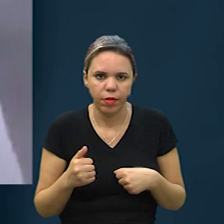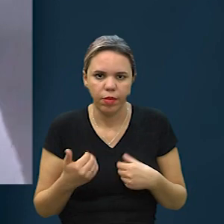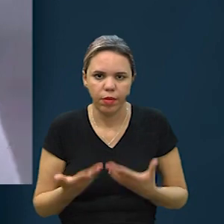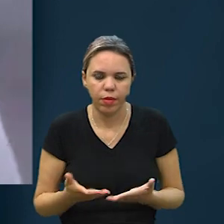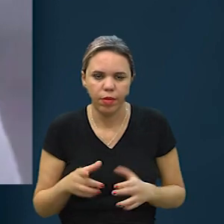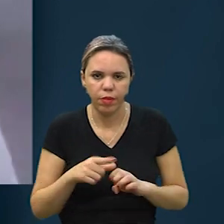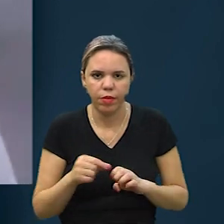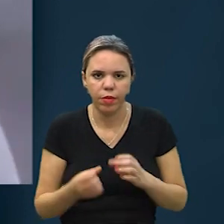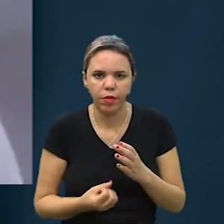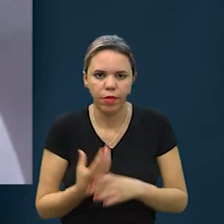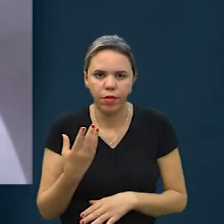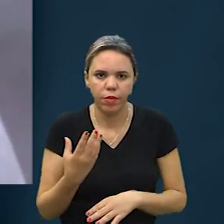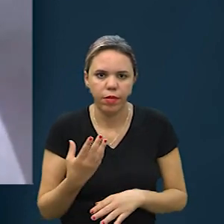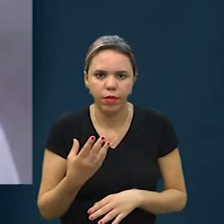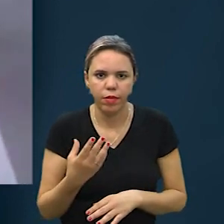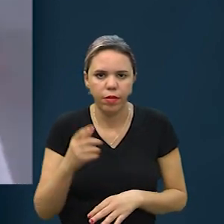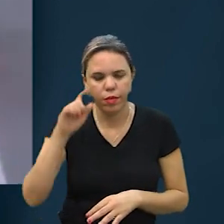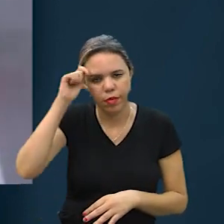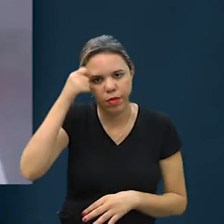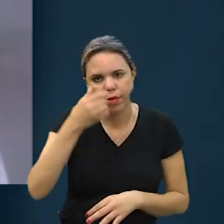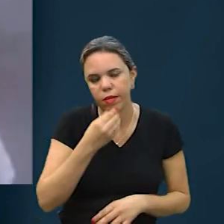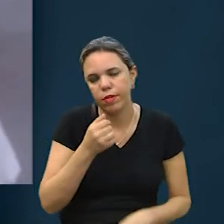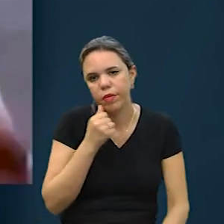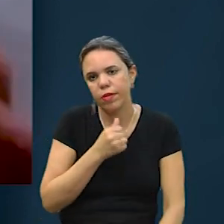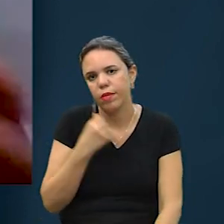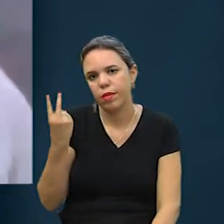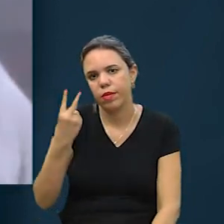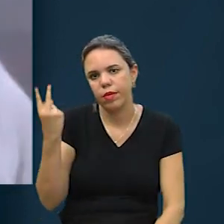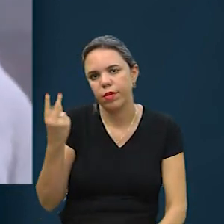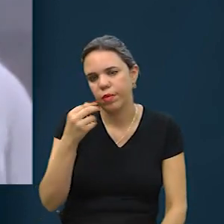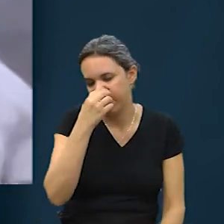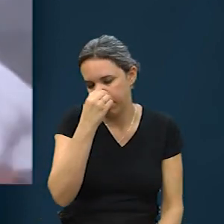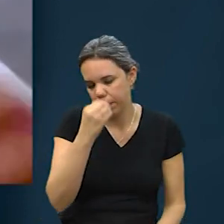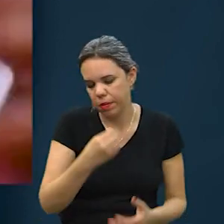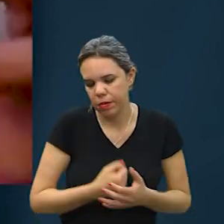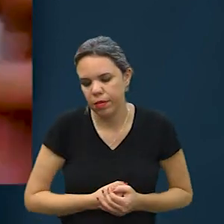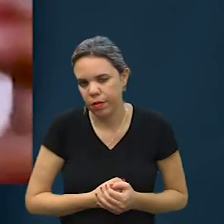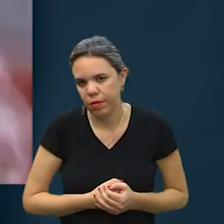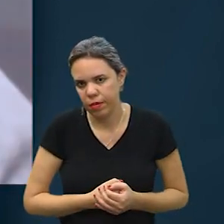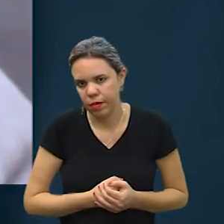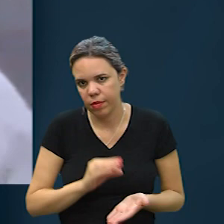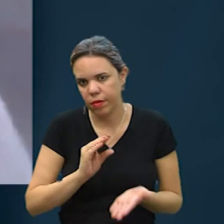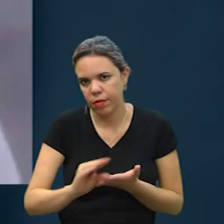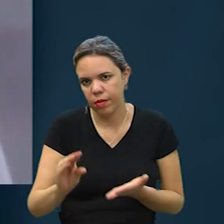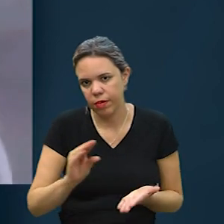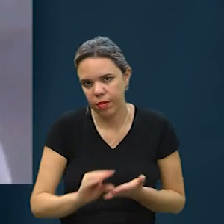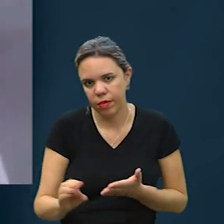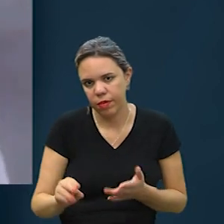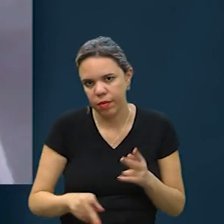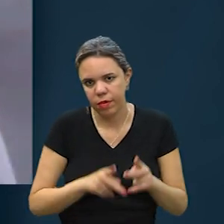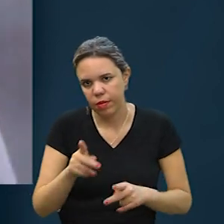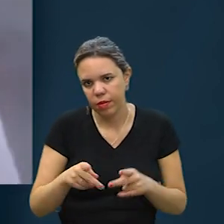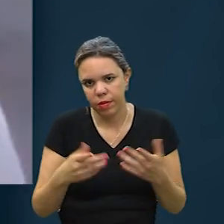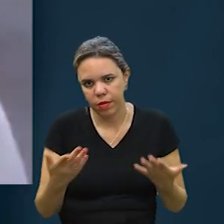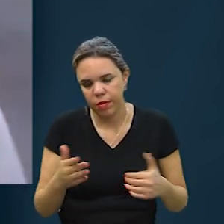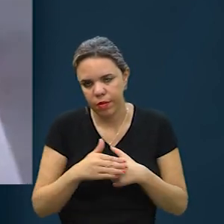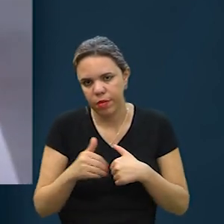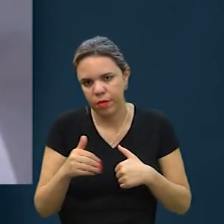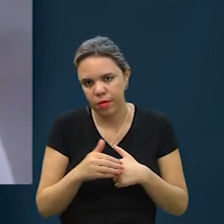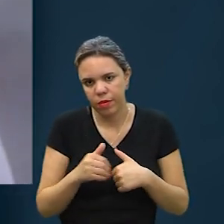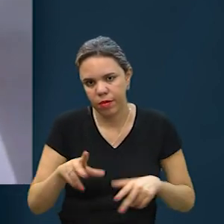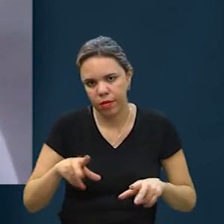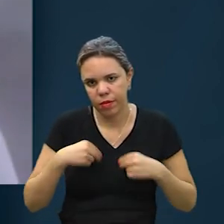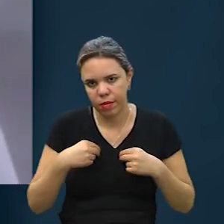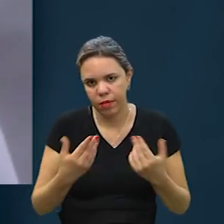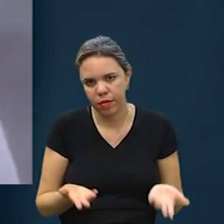carinhoso, né, para o empreendedor e para a empreendedora negro e negra, e valorizá-la, e investir nesse pessoal com o carinho